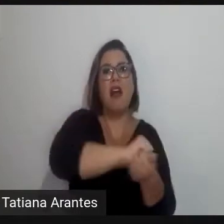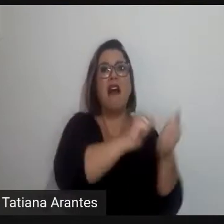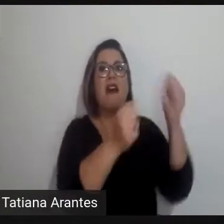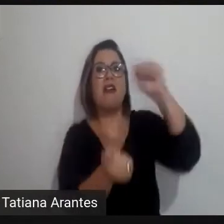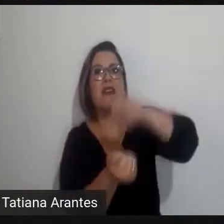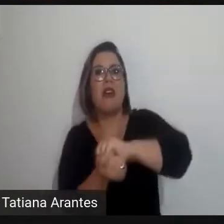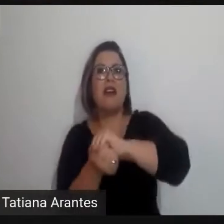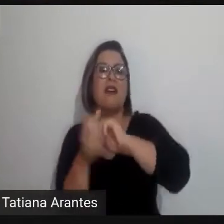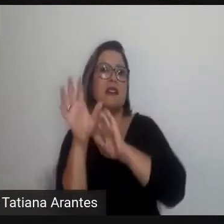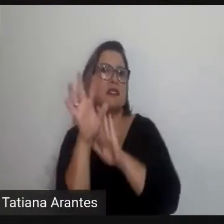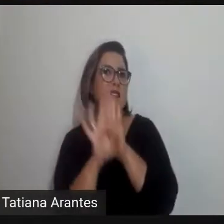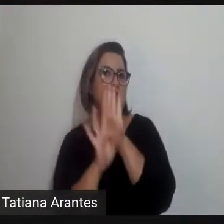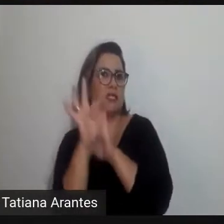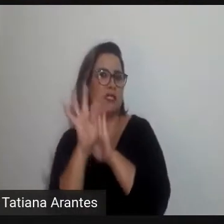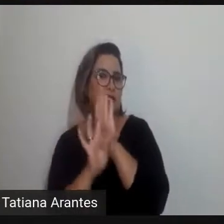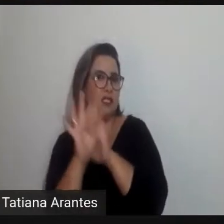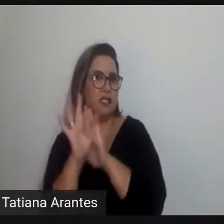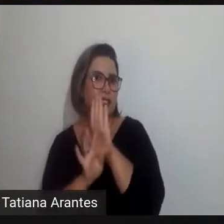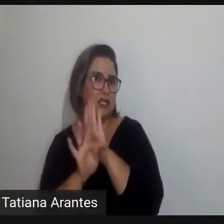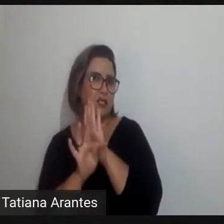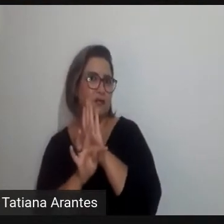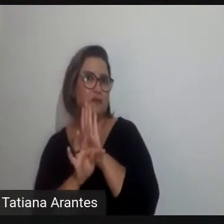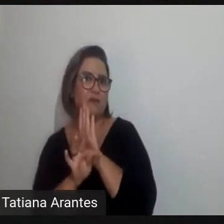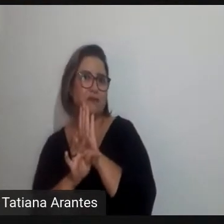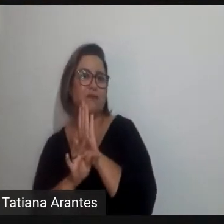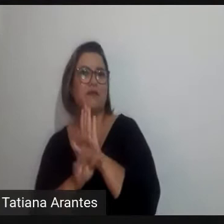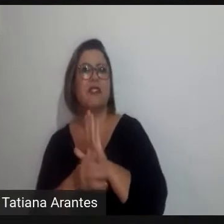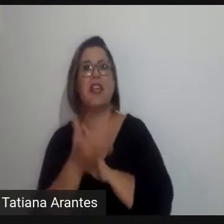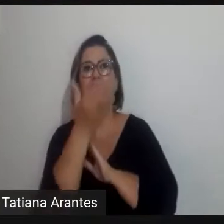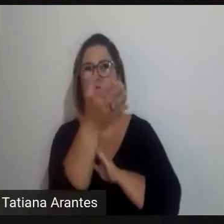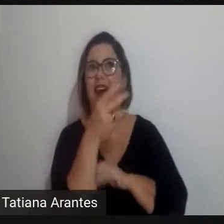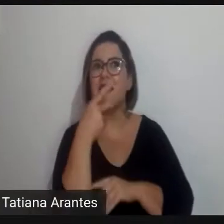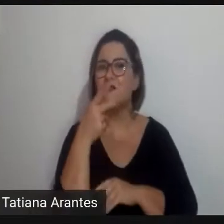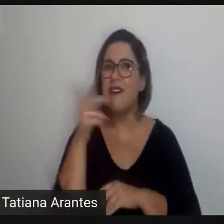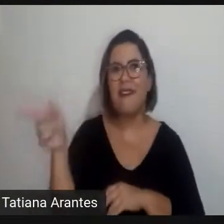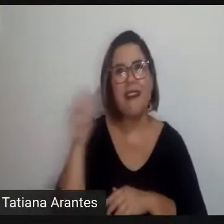a Lilian fez uma artesã tecnológica, né?